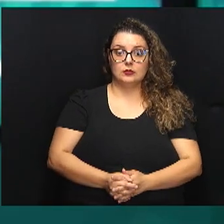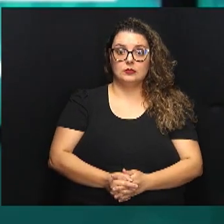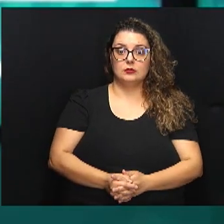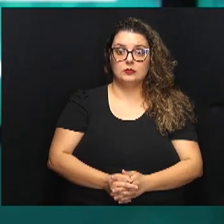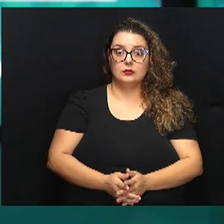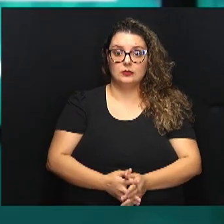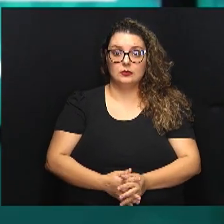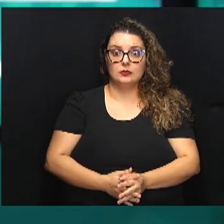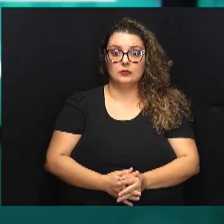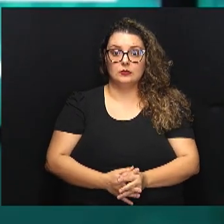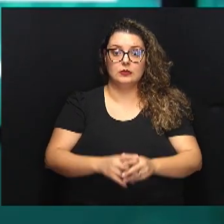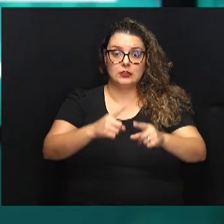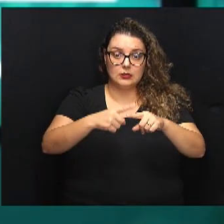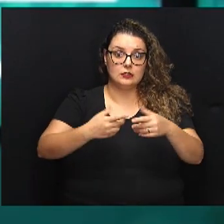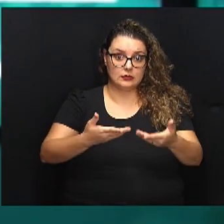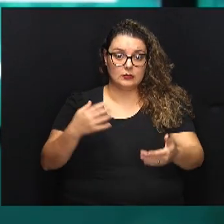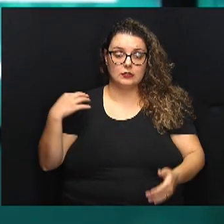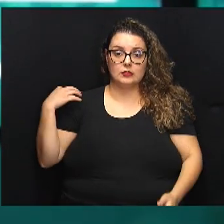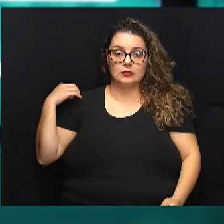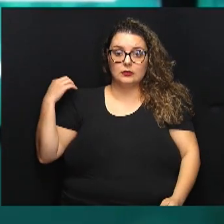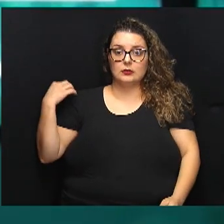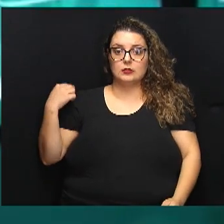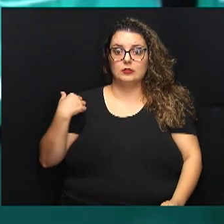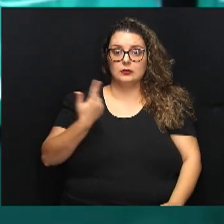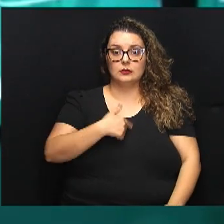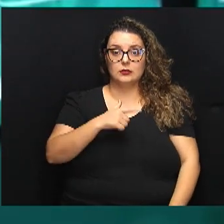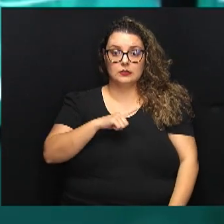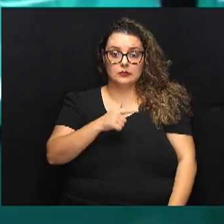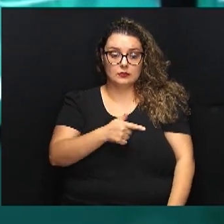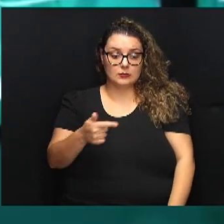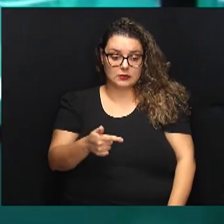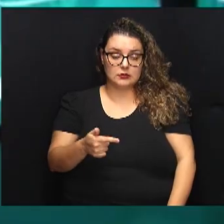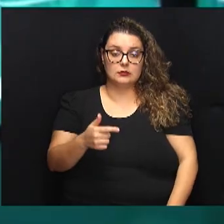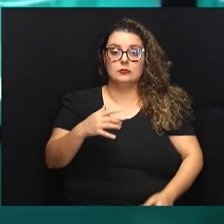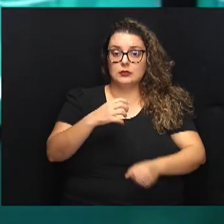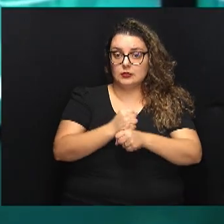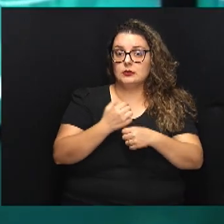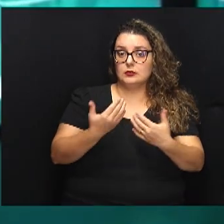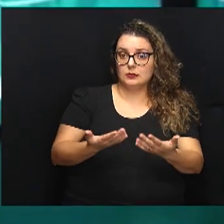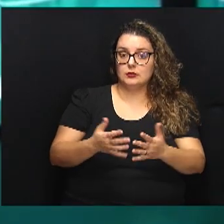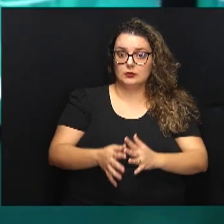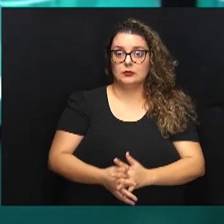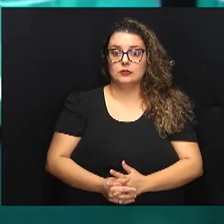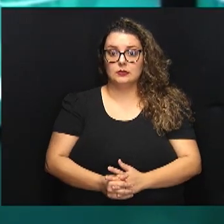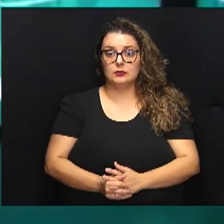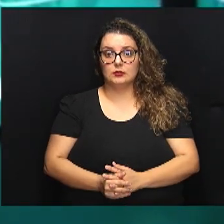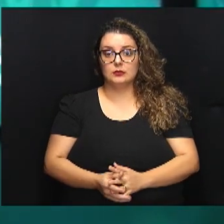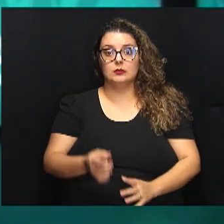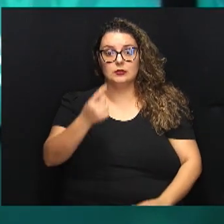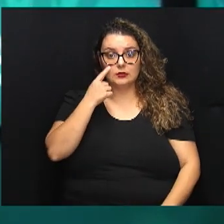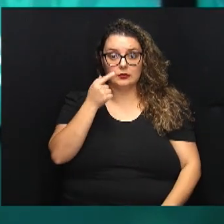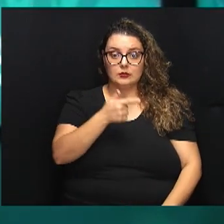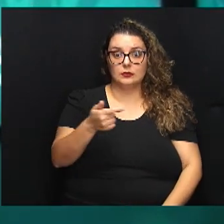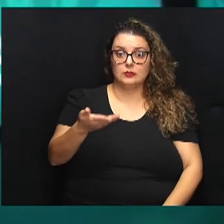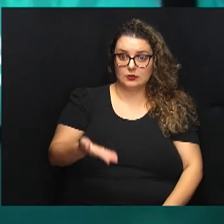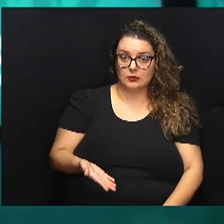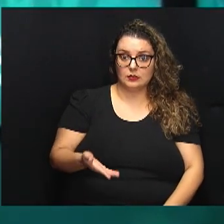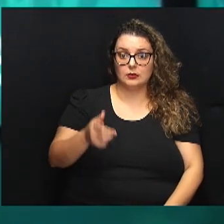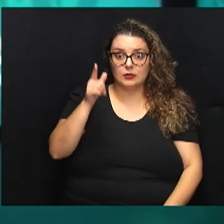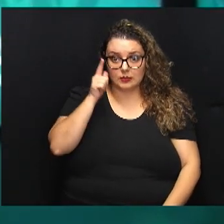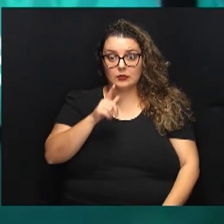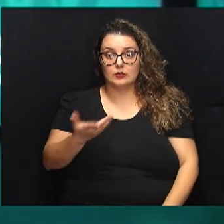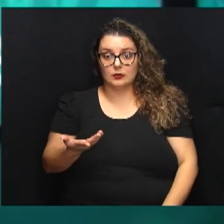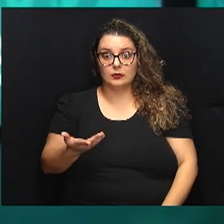para aquela partida. E agora a gente tem uma semana cheia e vejo que com essa semana a gente consegue